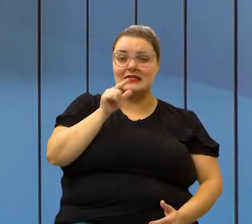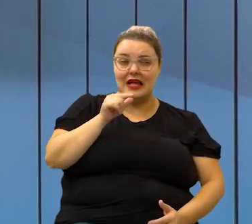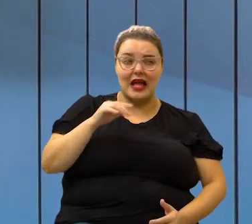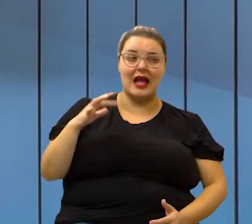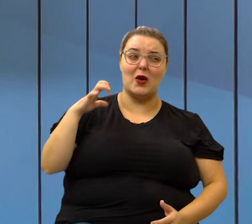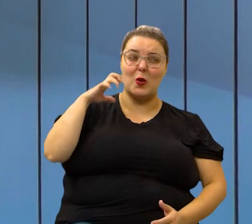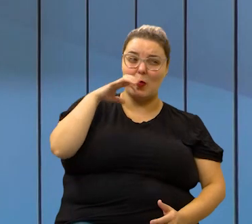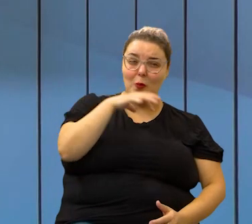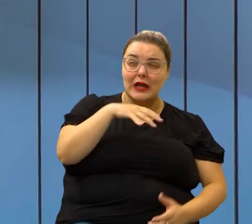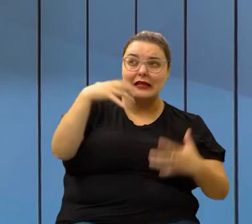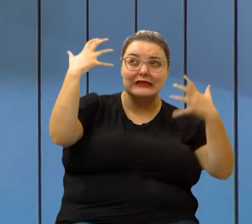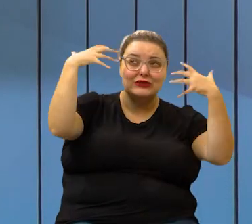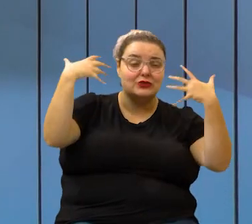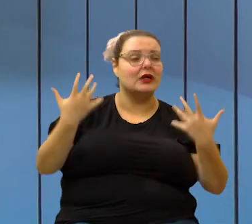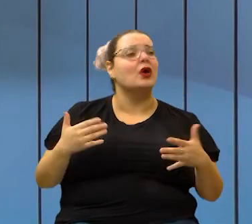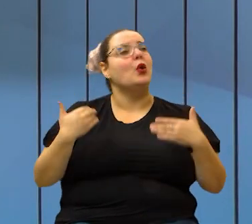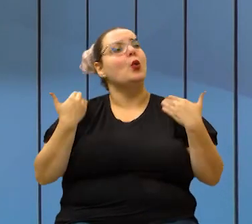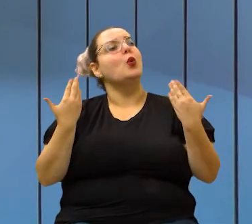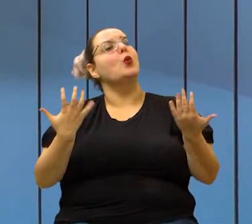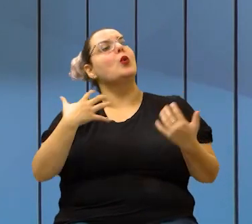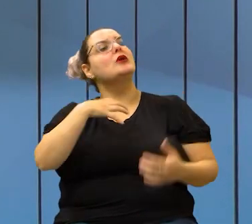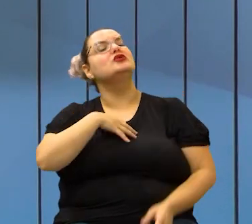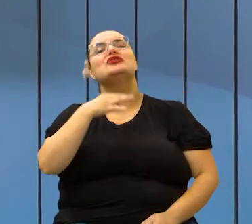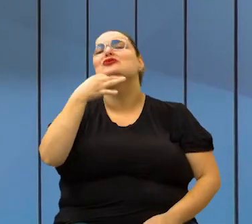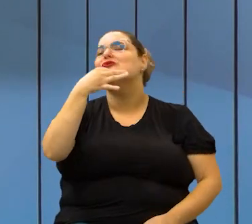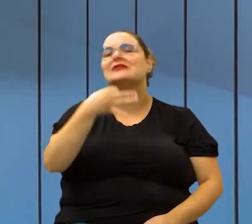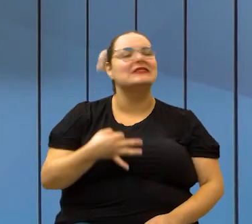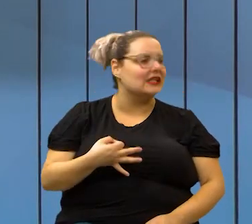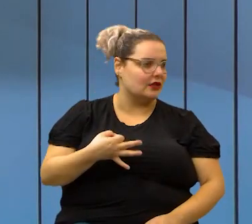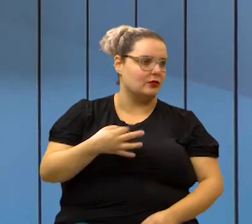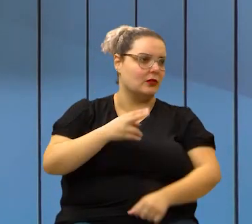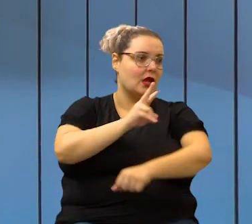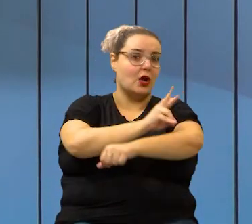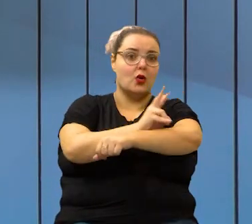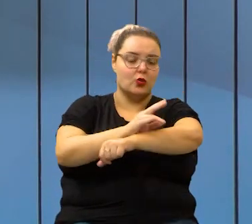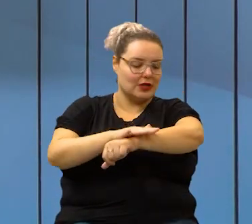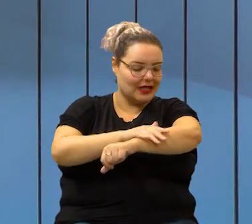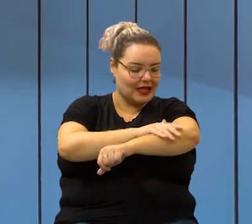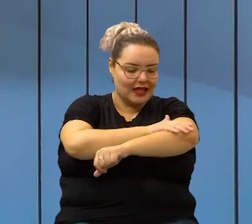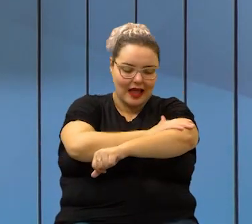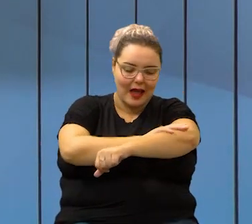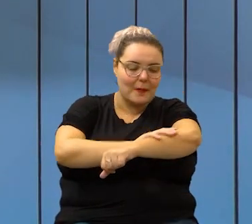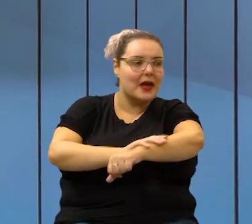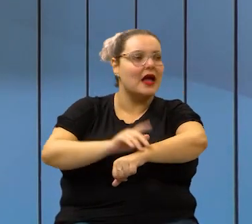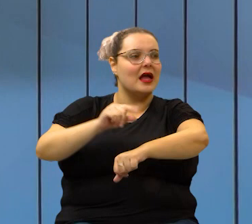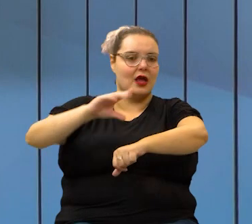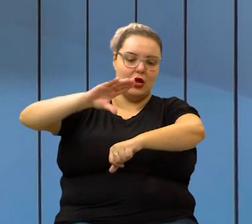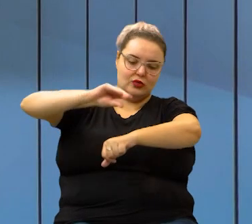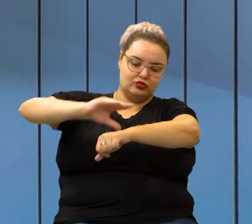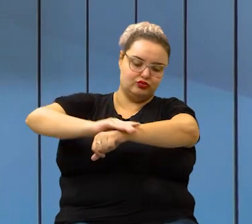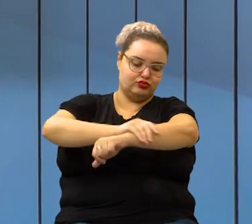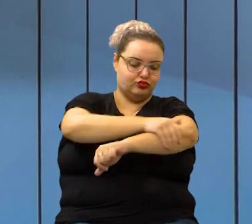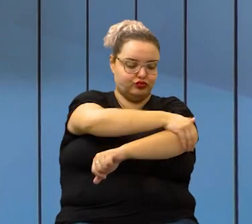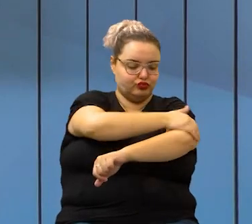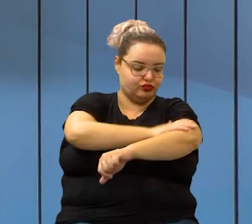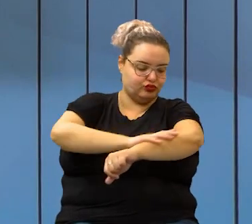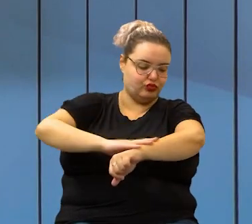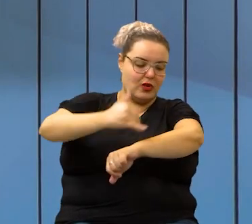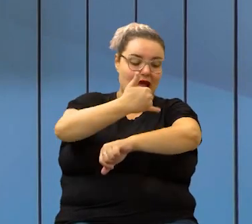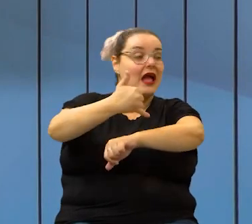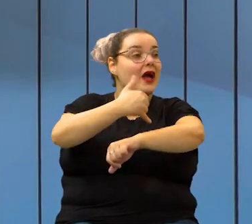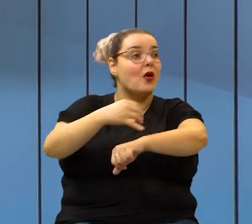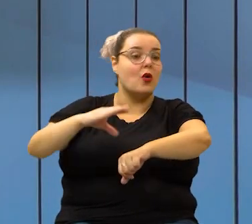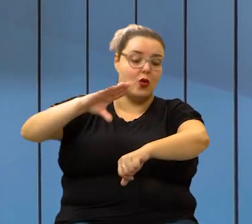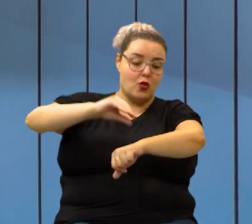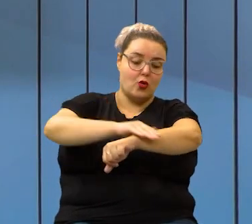mais quente. Então, qual seria a forma ideal de cuidar da nossa pele? É hidratante? É